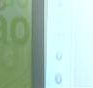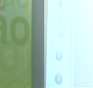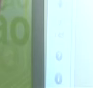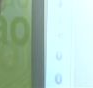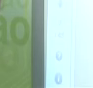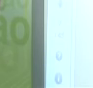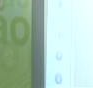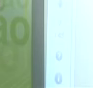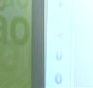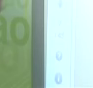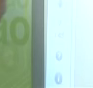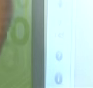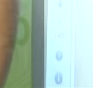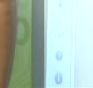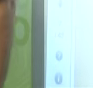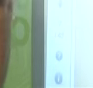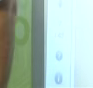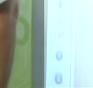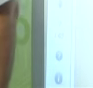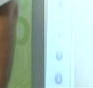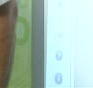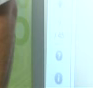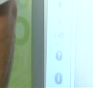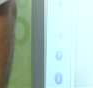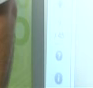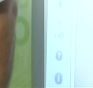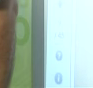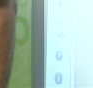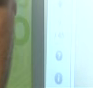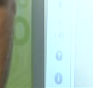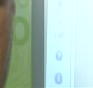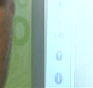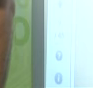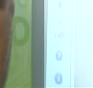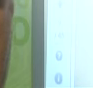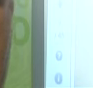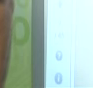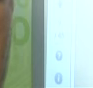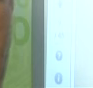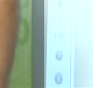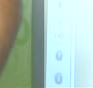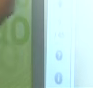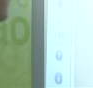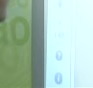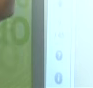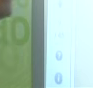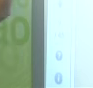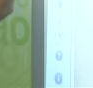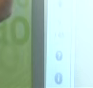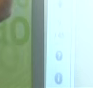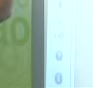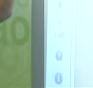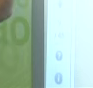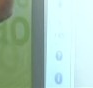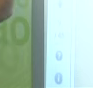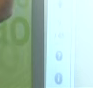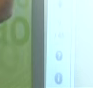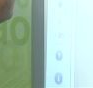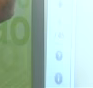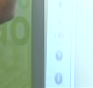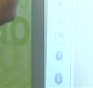conhece. Mas a imagem não, se você parar na frente do bebê só e quieto, ele não vai esboçar nenhuma